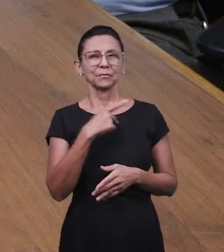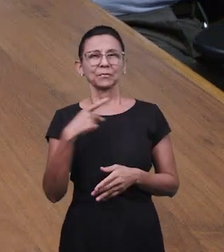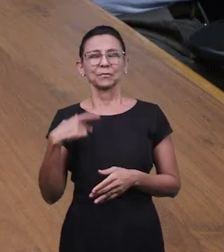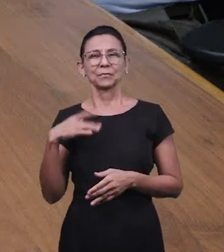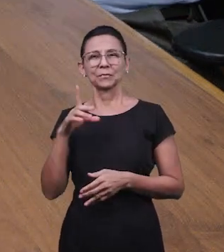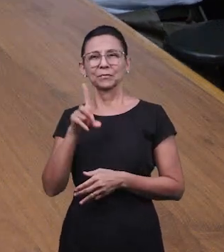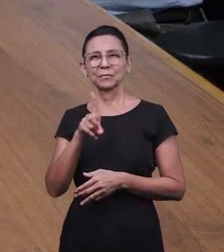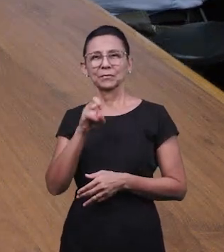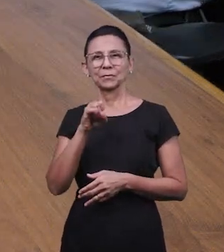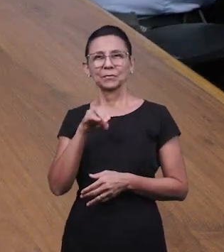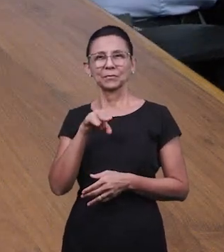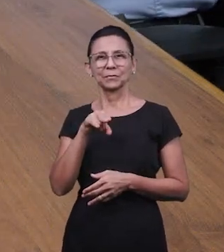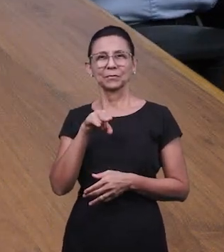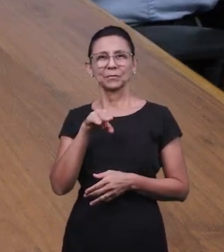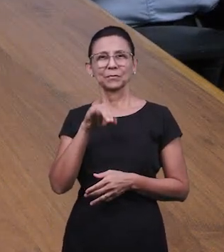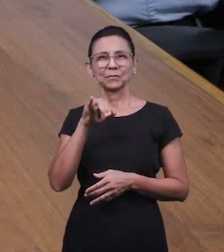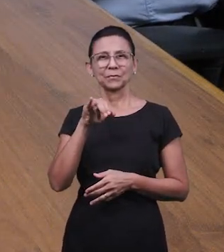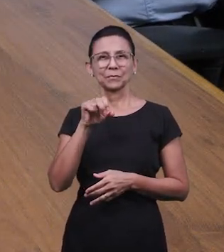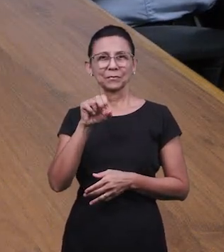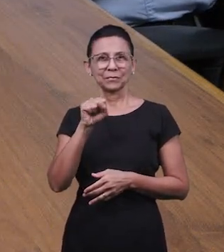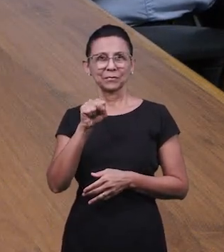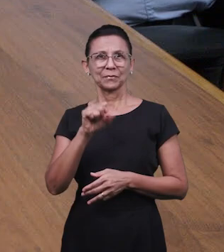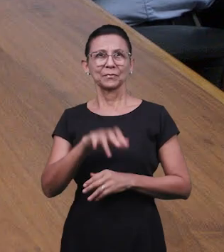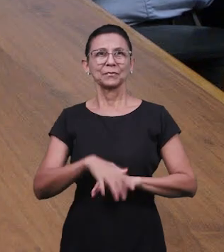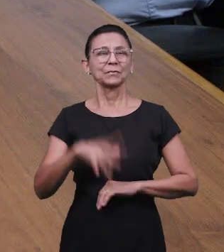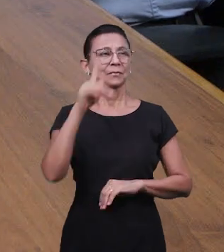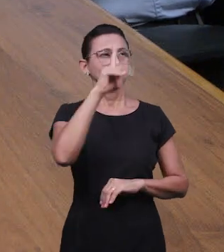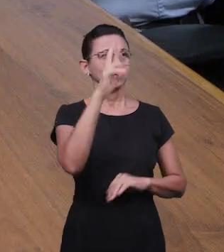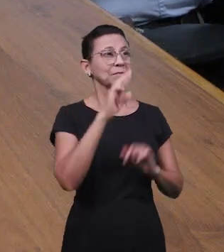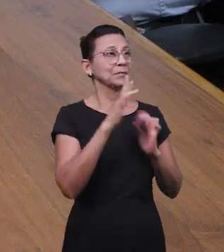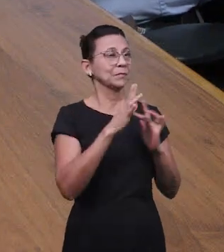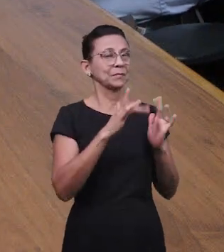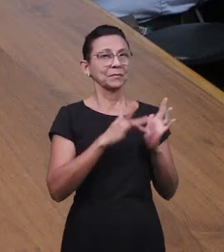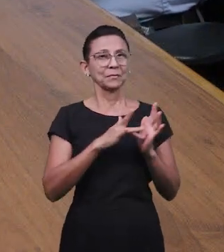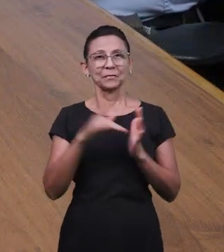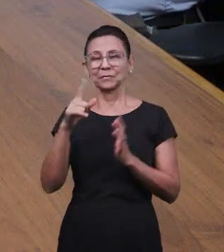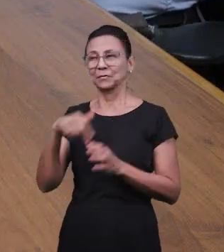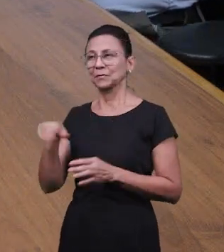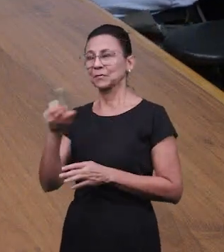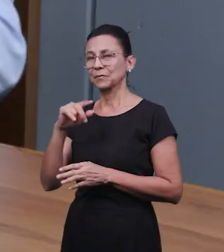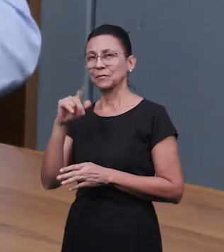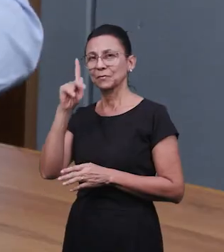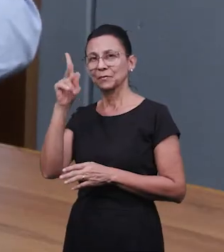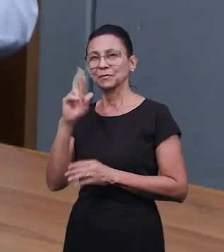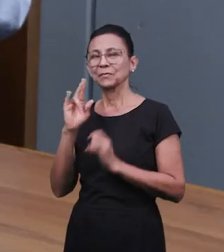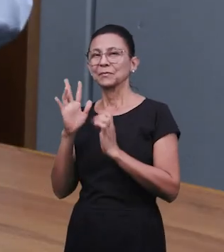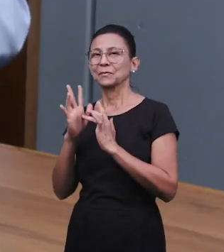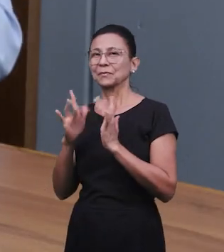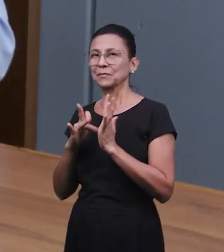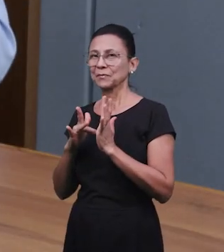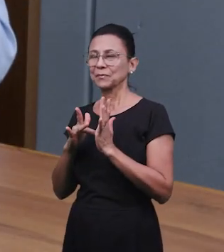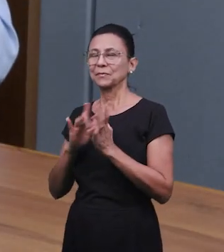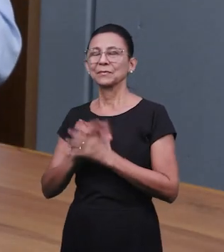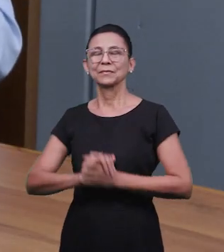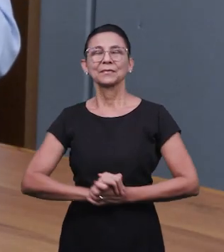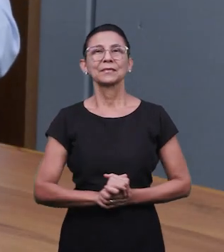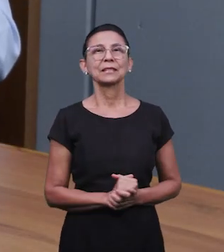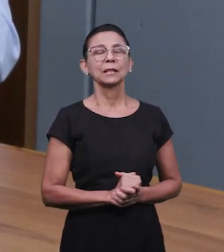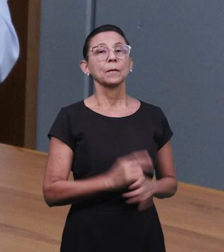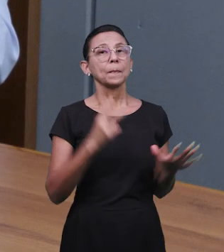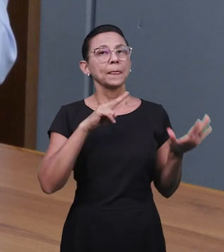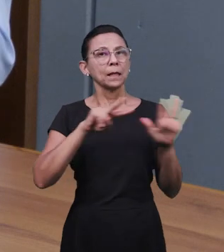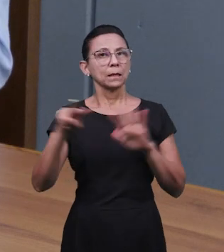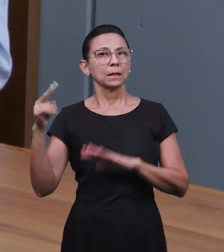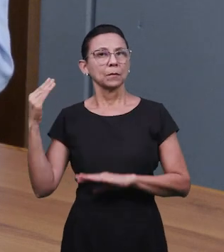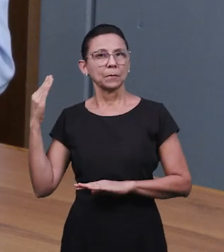esse tema, comunhão. Diniz, a paz do Senhor, seja bem-vindo. Pai do Senhor, os irmãos. Vamos lá. Nós falamos